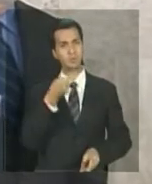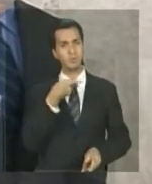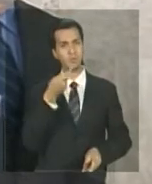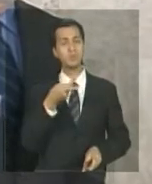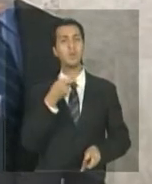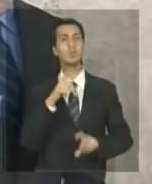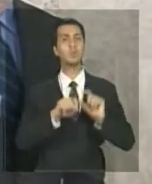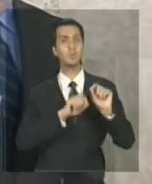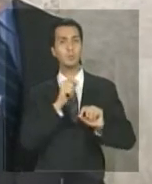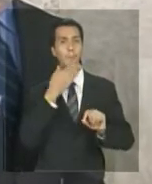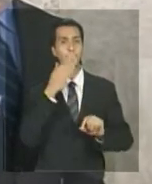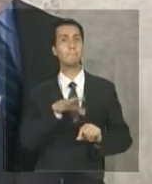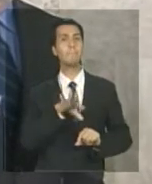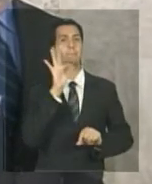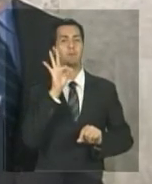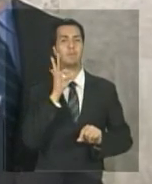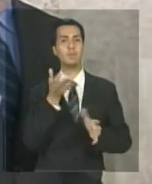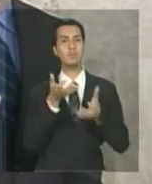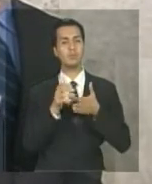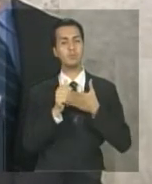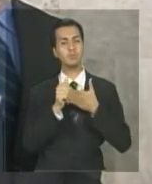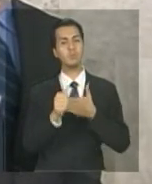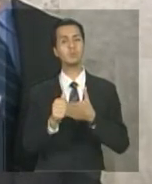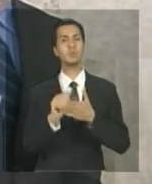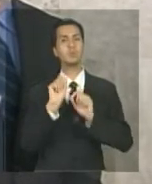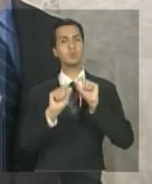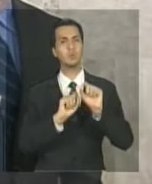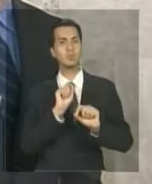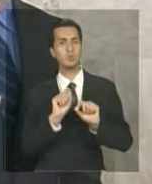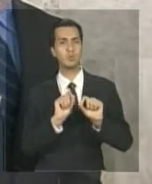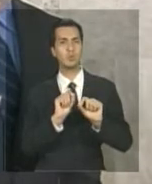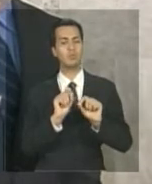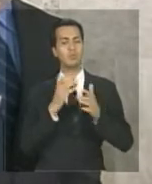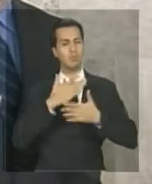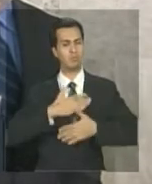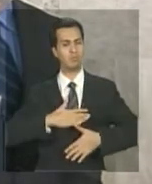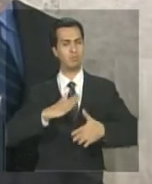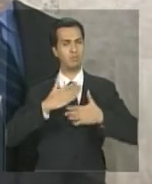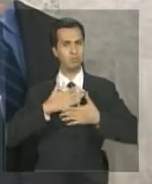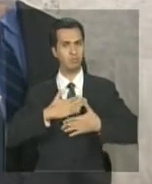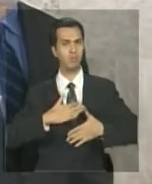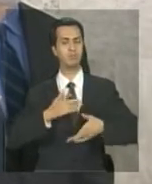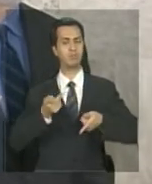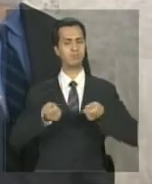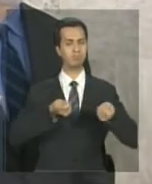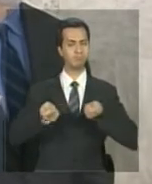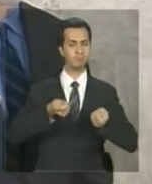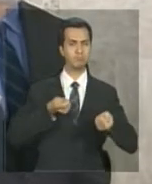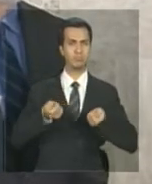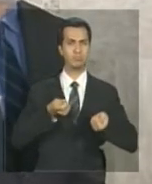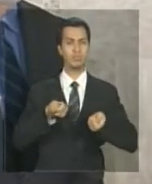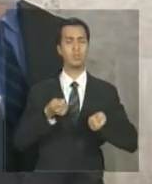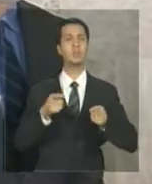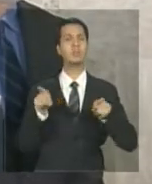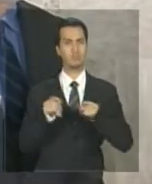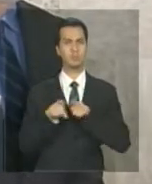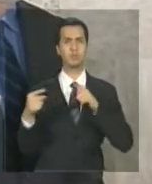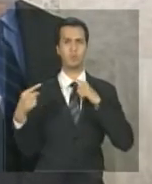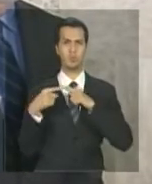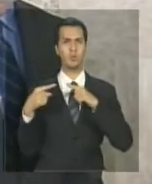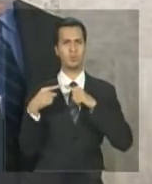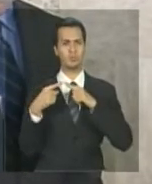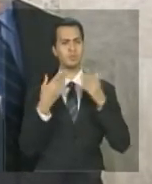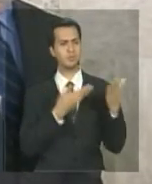também, conduzir isso de forma um pouco mais cautelosa, mais reservada. Quer dizer, nós não vamos. As linhas